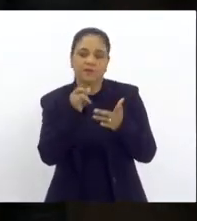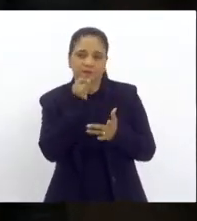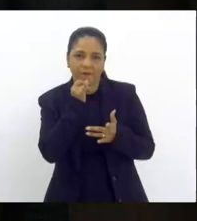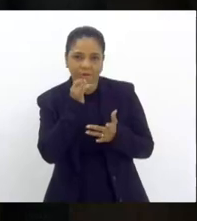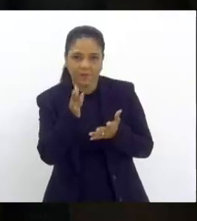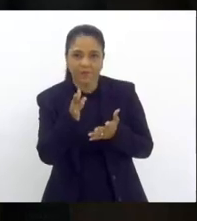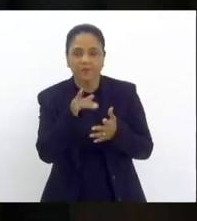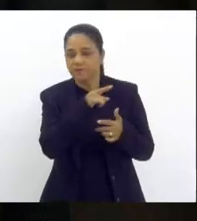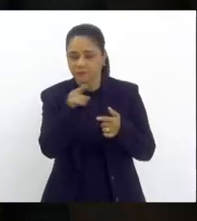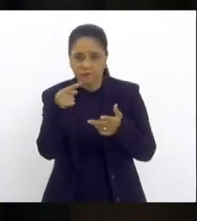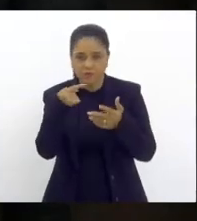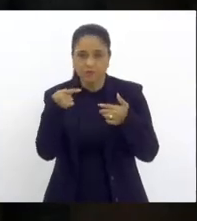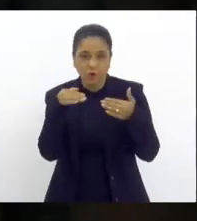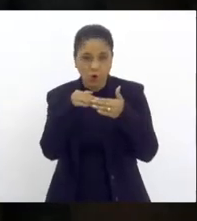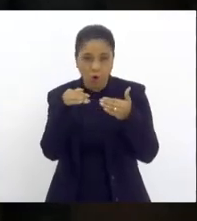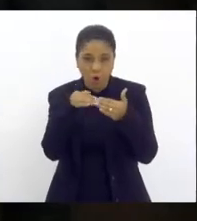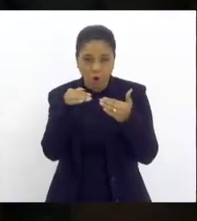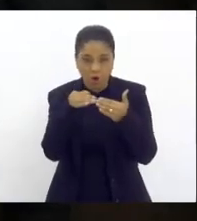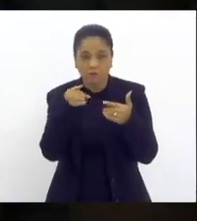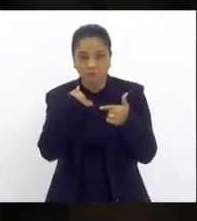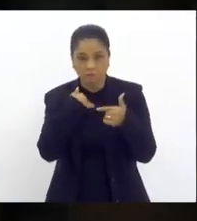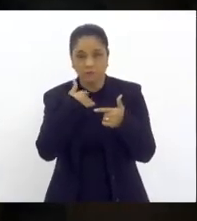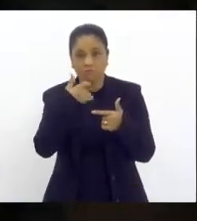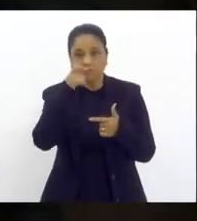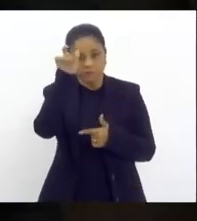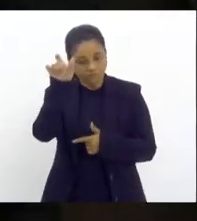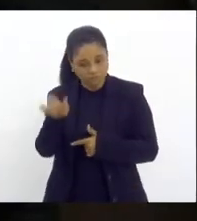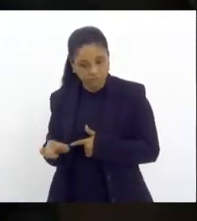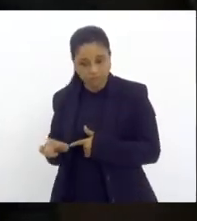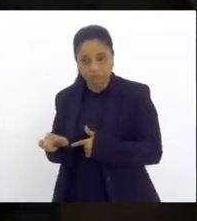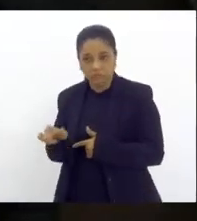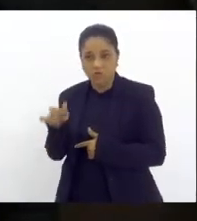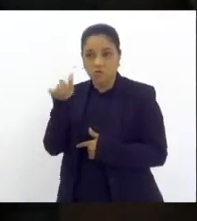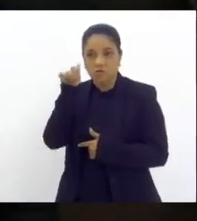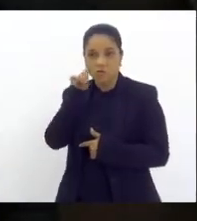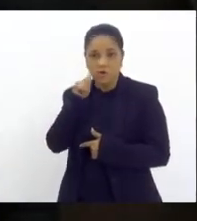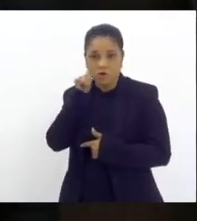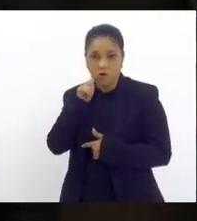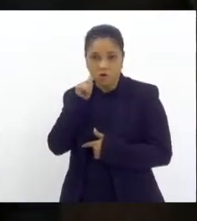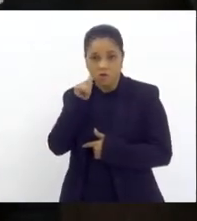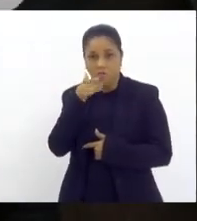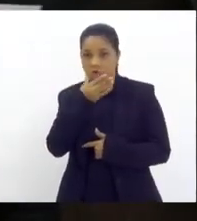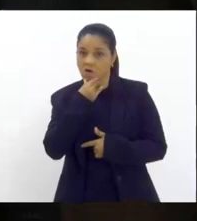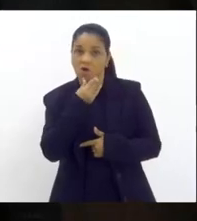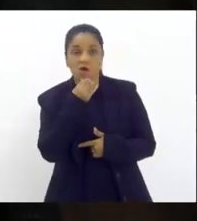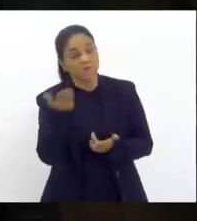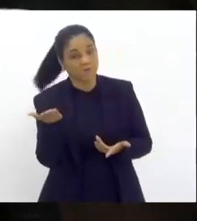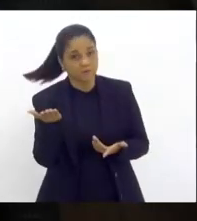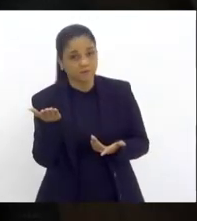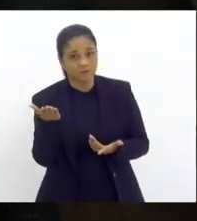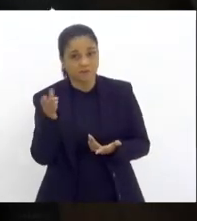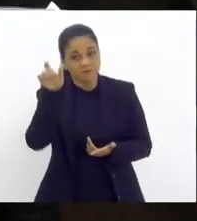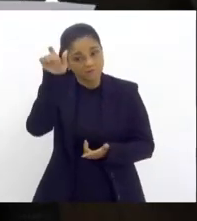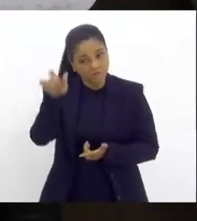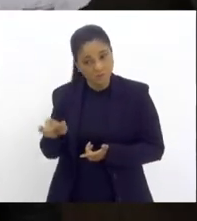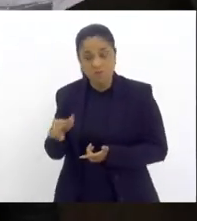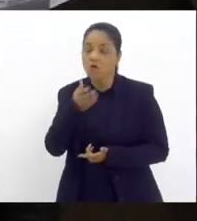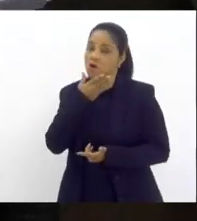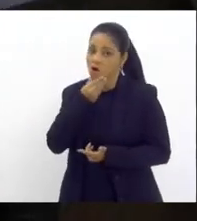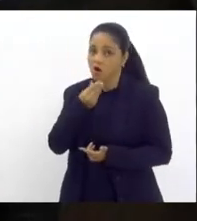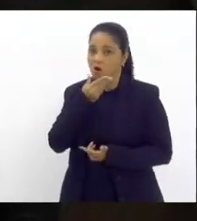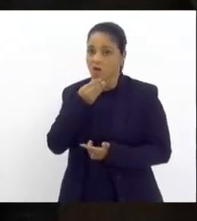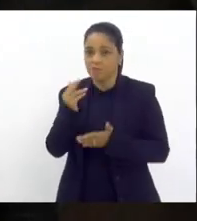comigo que essa figura aqui é uma figura masculina. Ou estou errado? Talvez seja uma figura